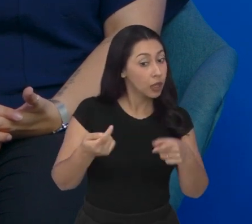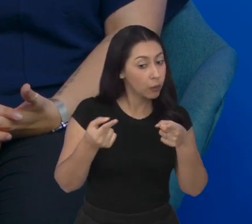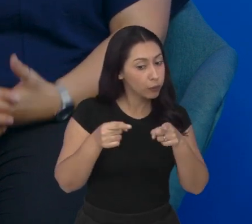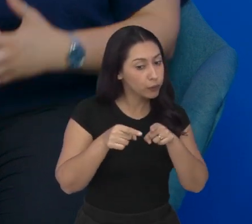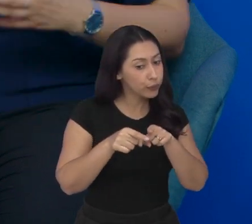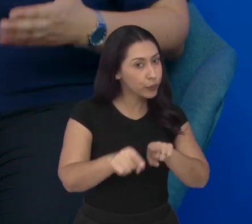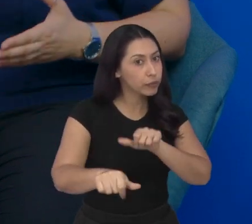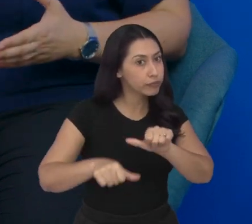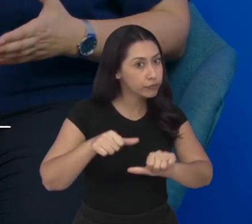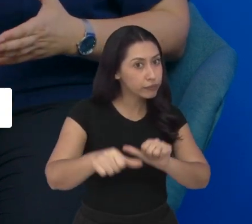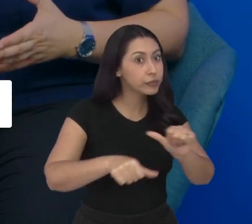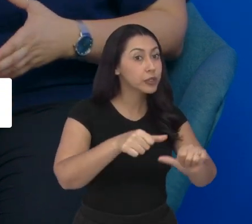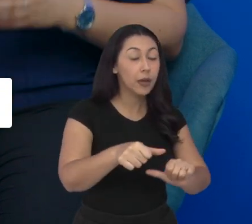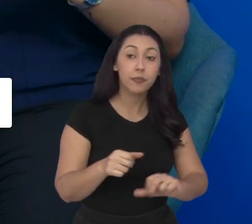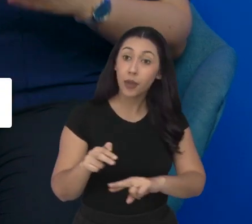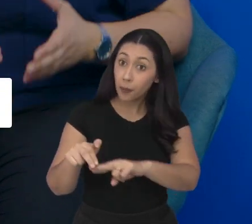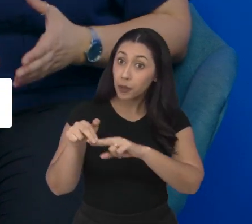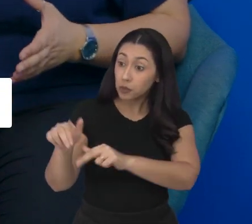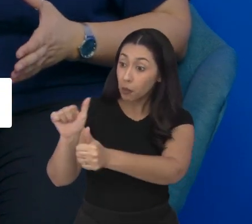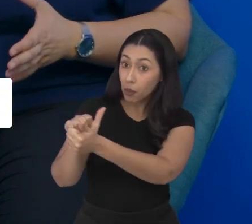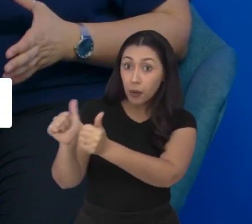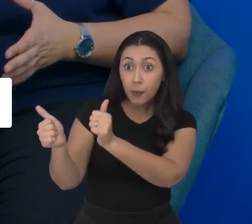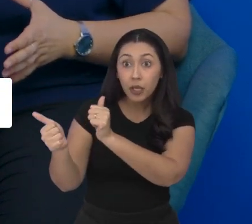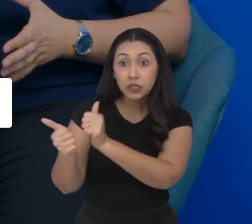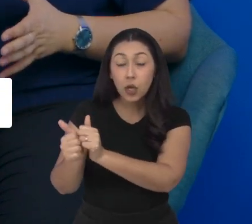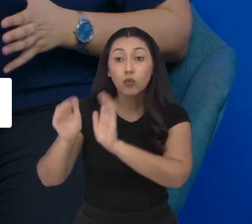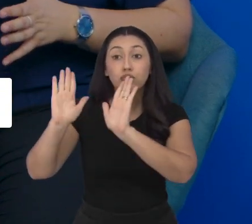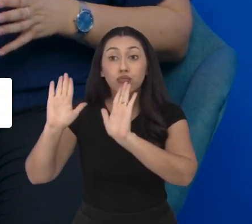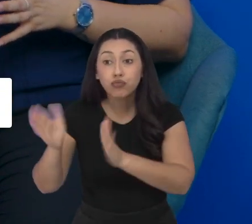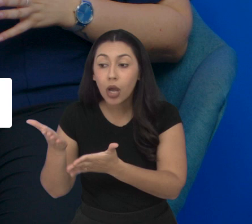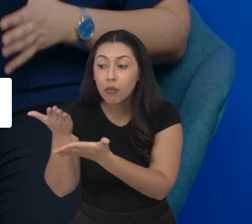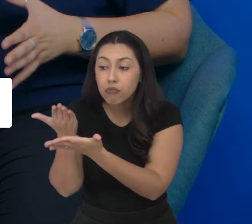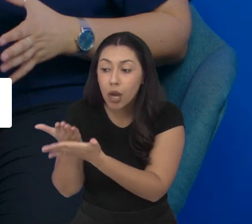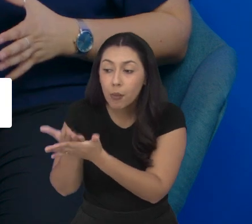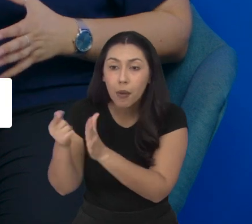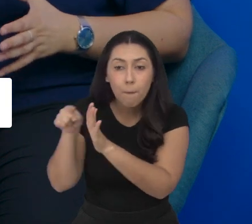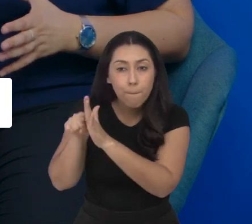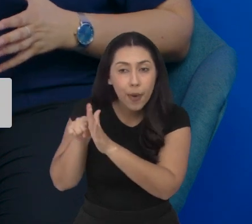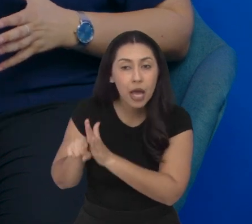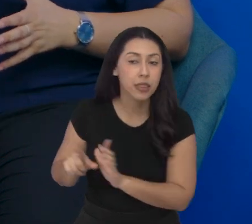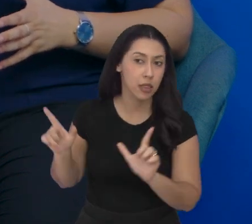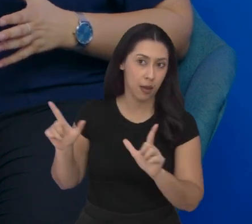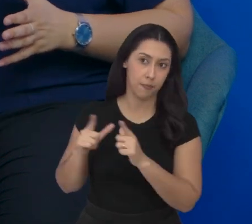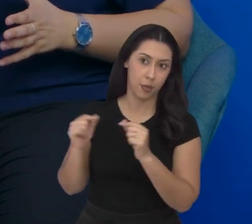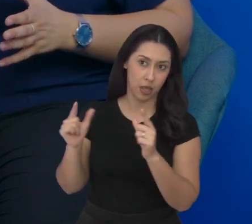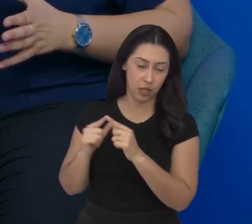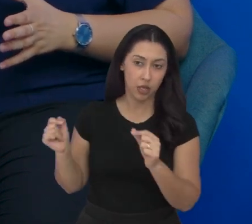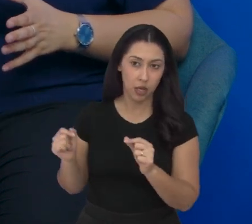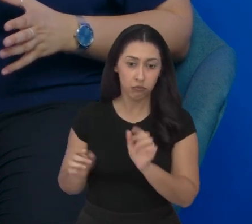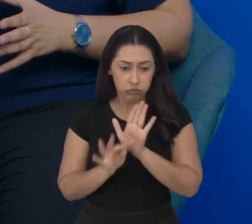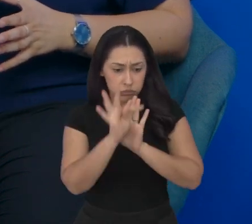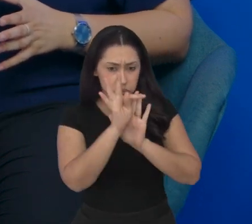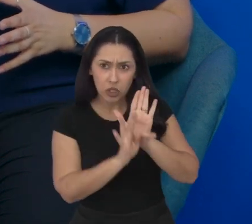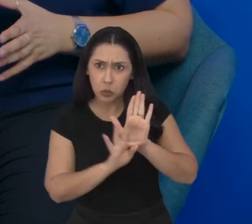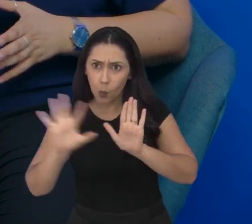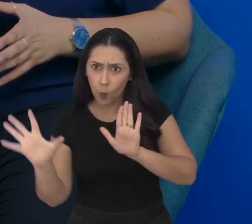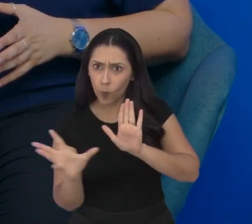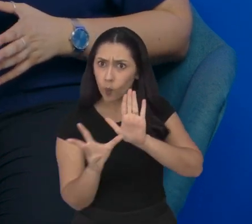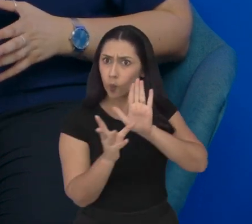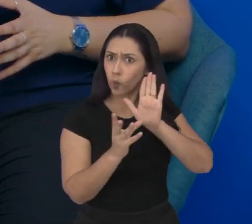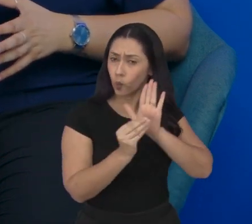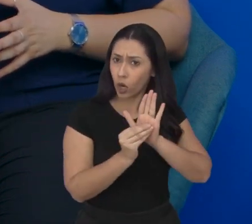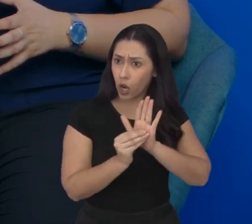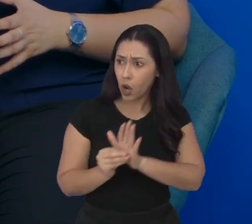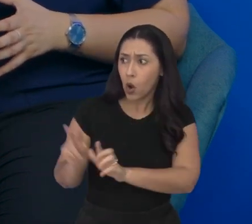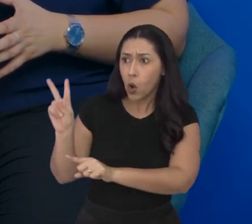acompanhar. E por isso, uma atualização do Código Civil está em estudo em Brasília. O novo texto pode incluir os princípios da Lei Geral